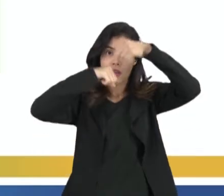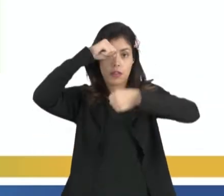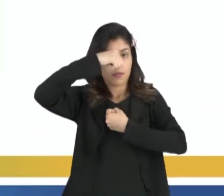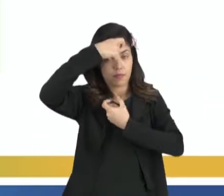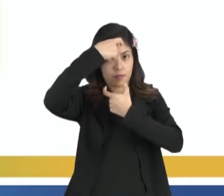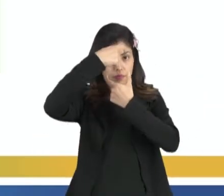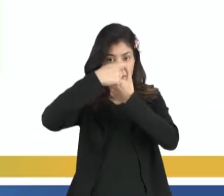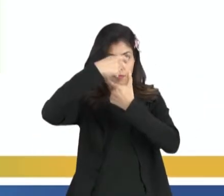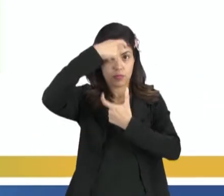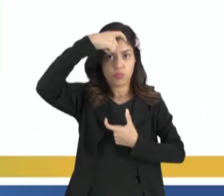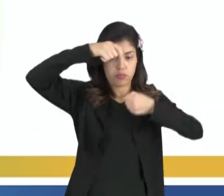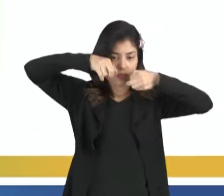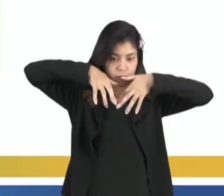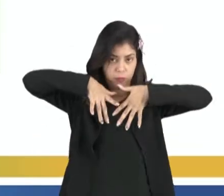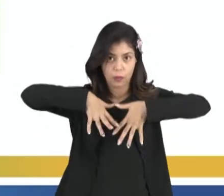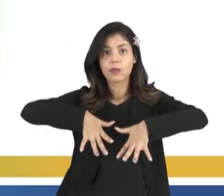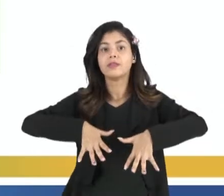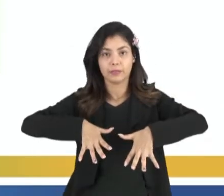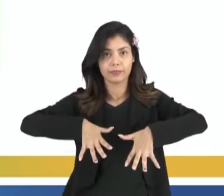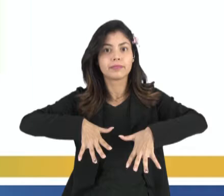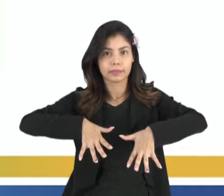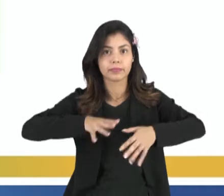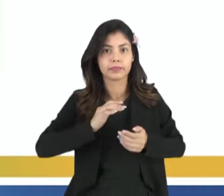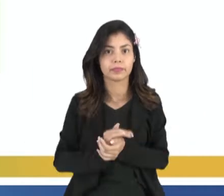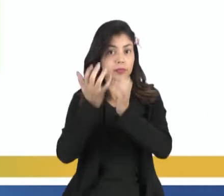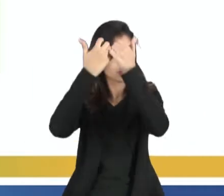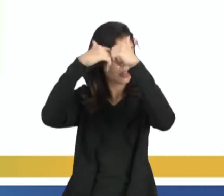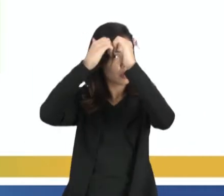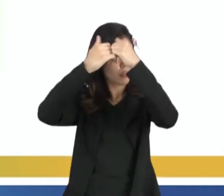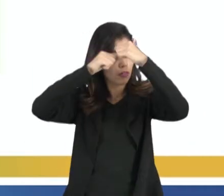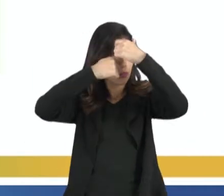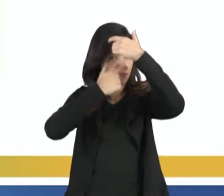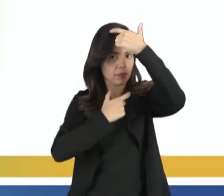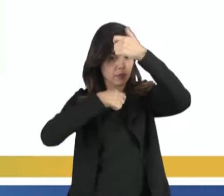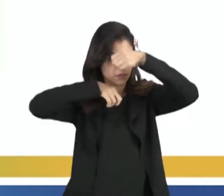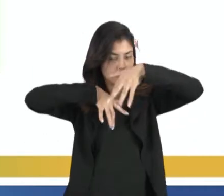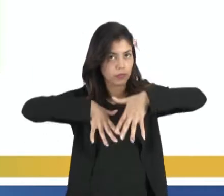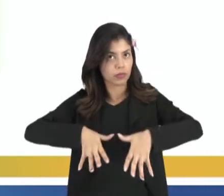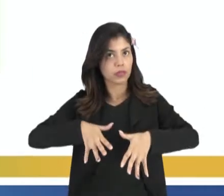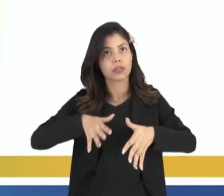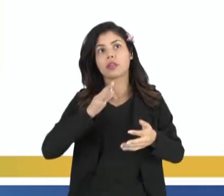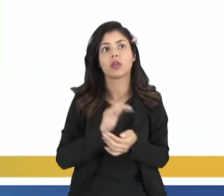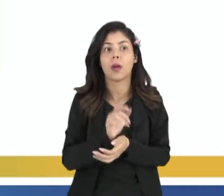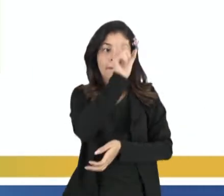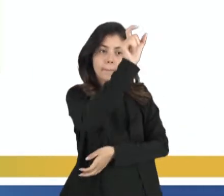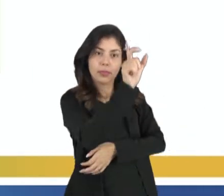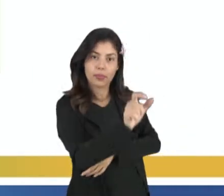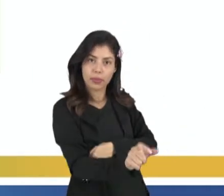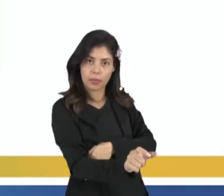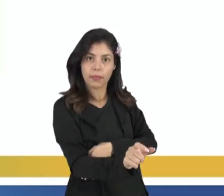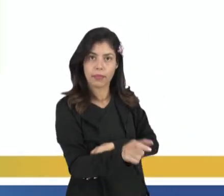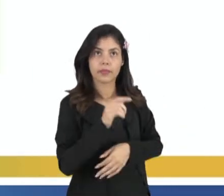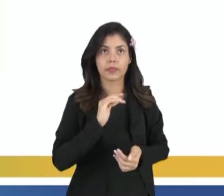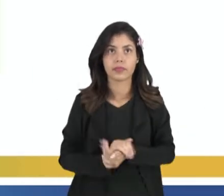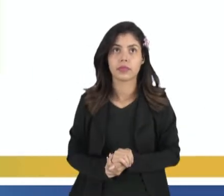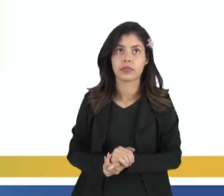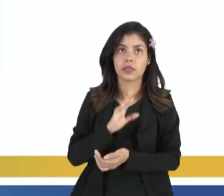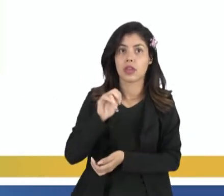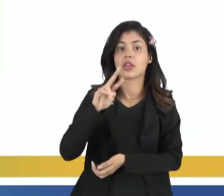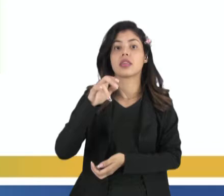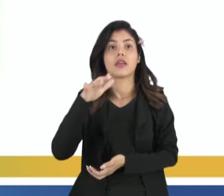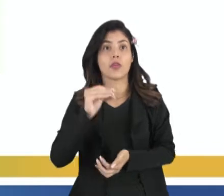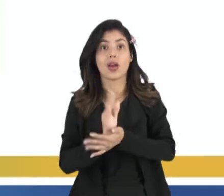nervoso periférico, onde o sistema nervoso central ele é composto aí pela nossa medula espinhal e pelo nosso